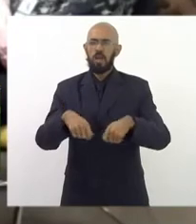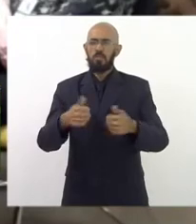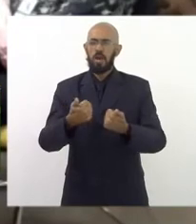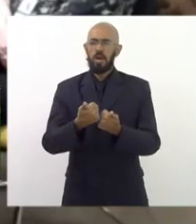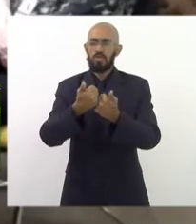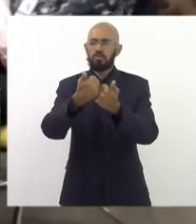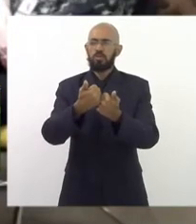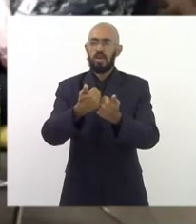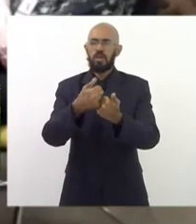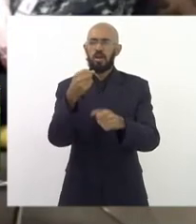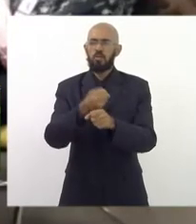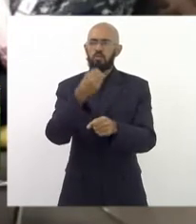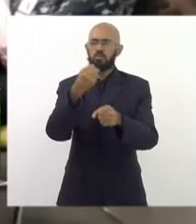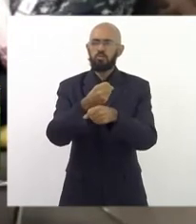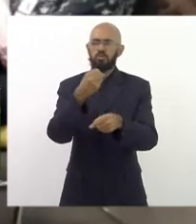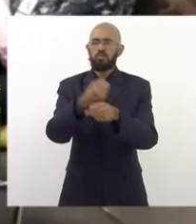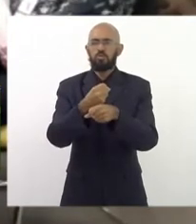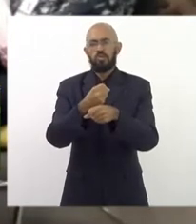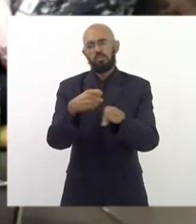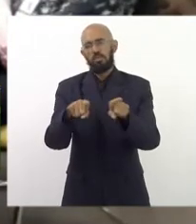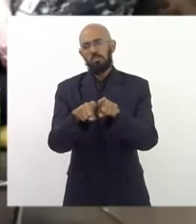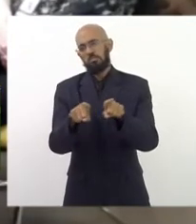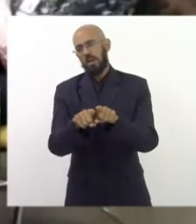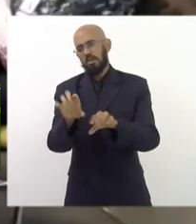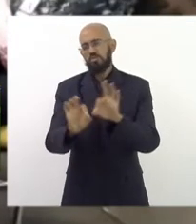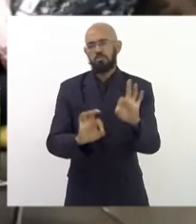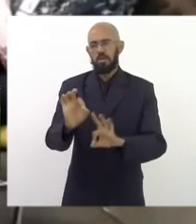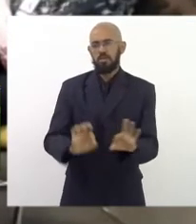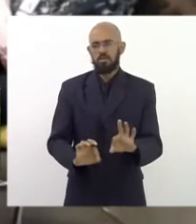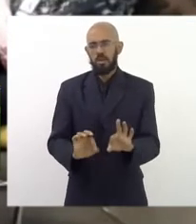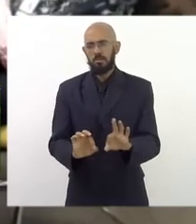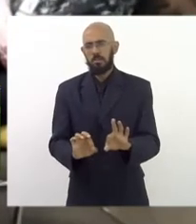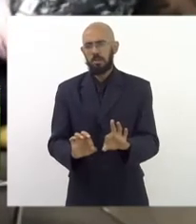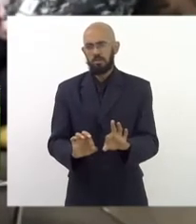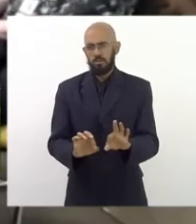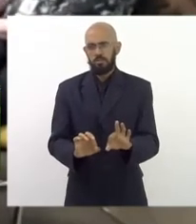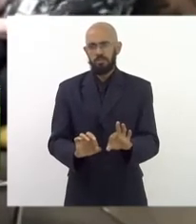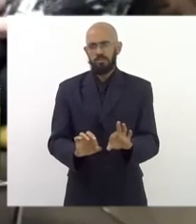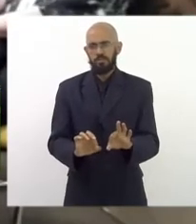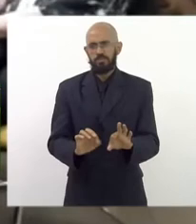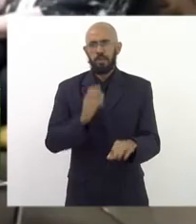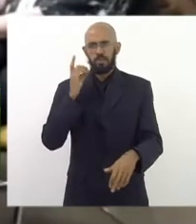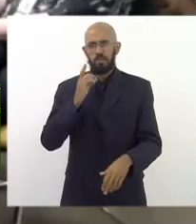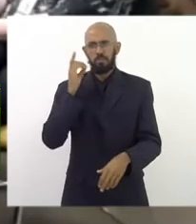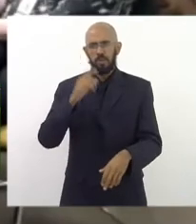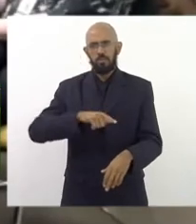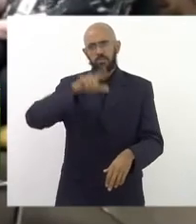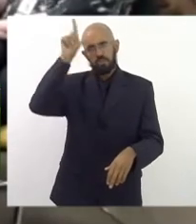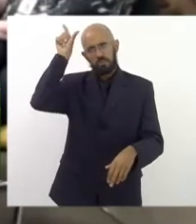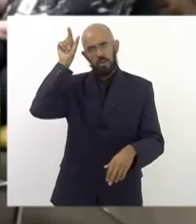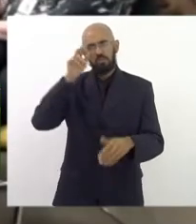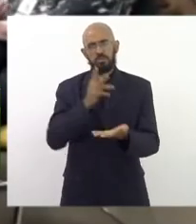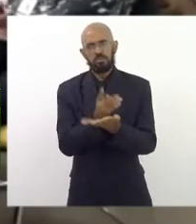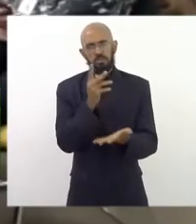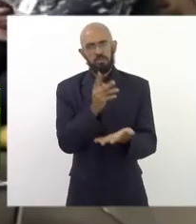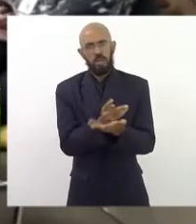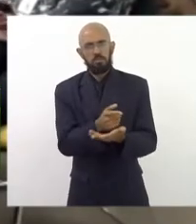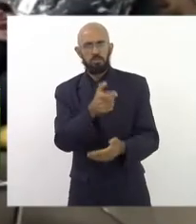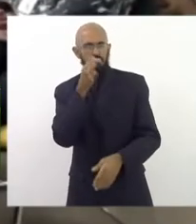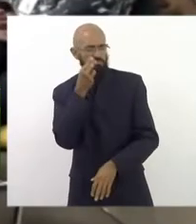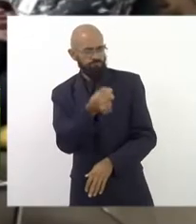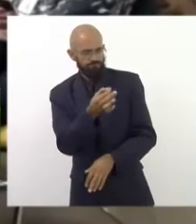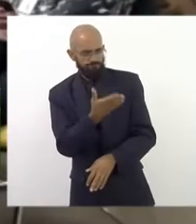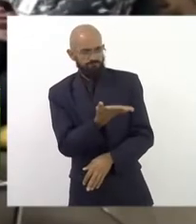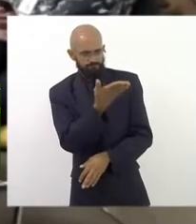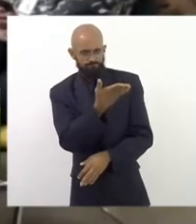construção de um planejamento. O deputado Luiz Paulo, que sempre primou por isso, né? Então,